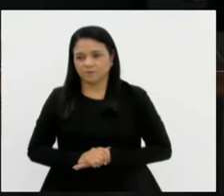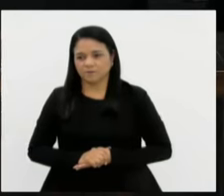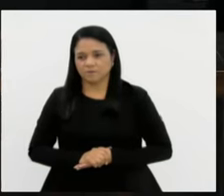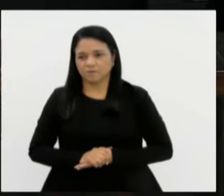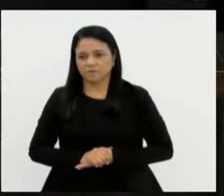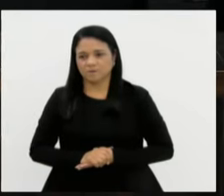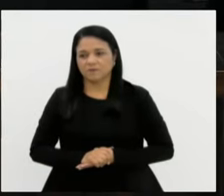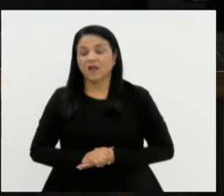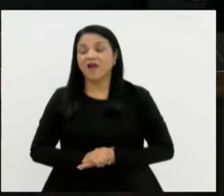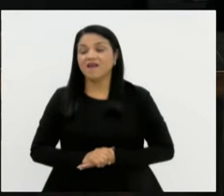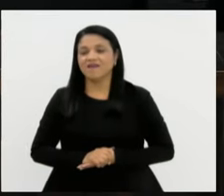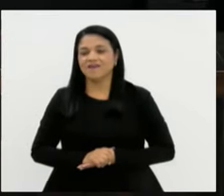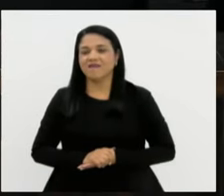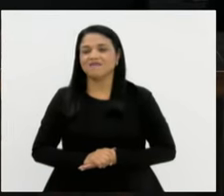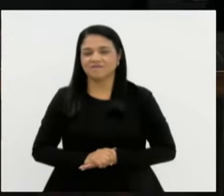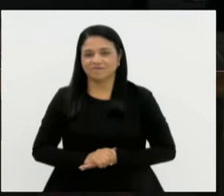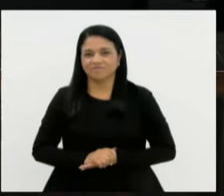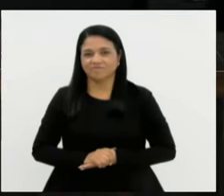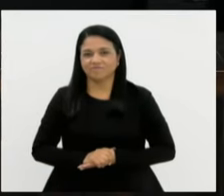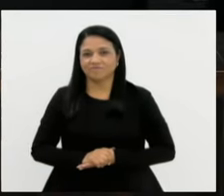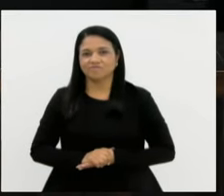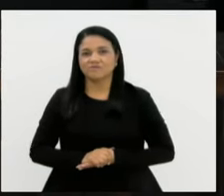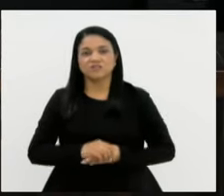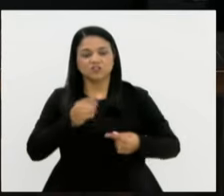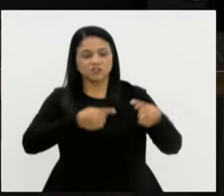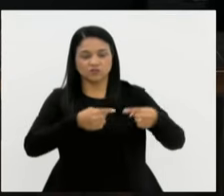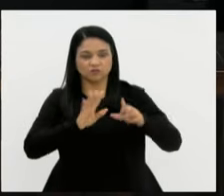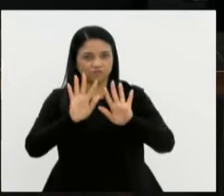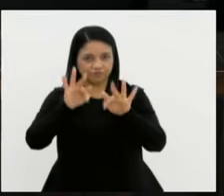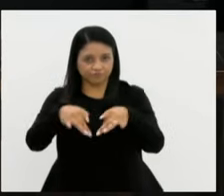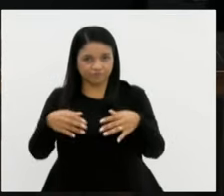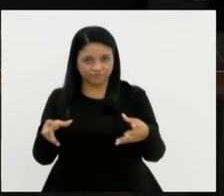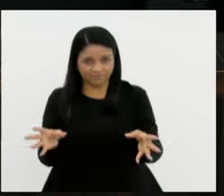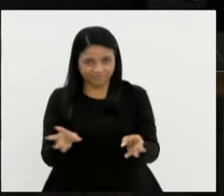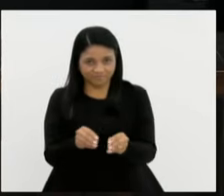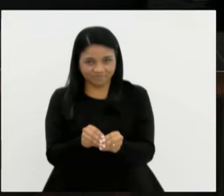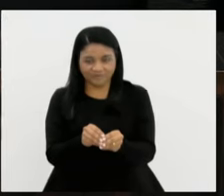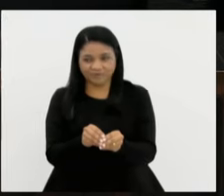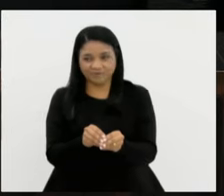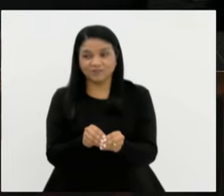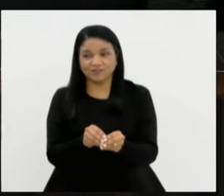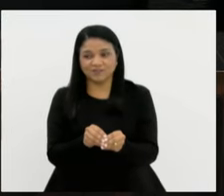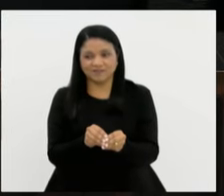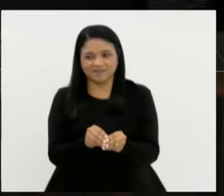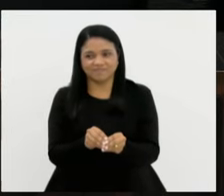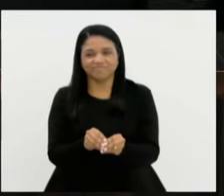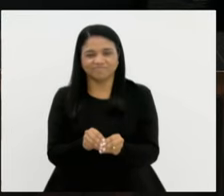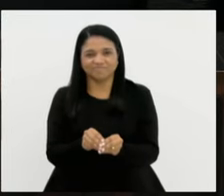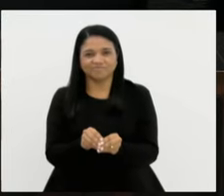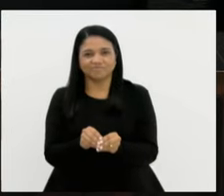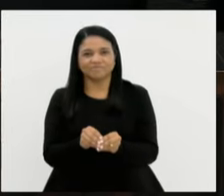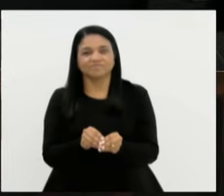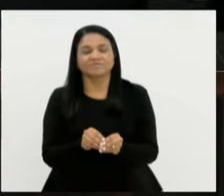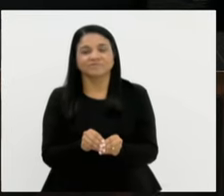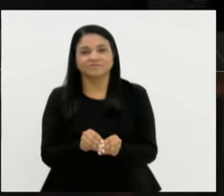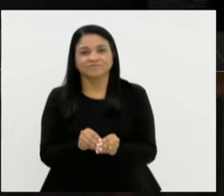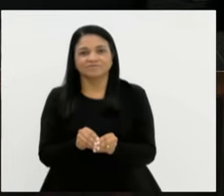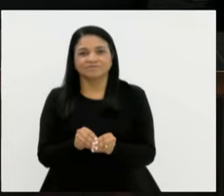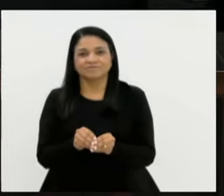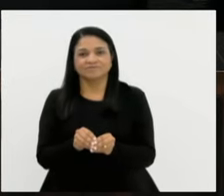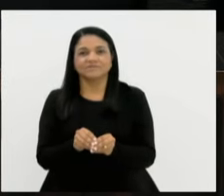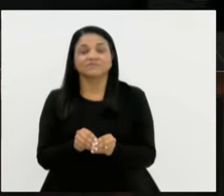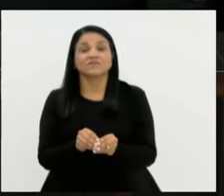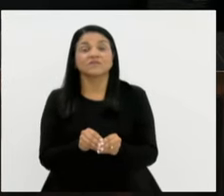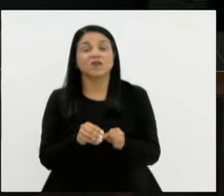Não havendo mais quem queira discutir, encerrada a discussão. Tendo em vista o que foi colocado pela emenda de